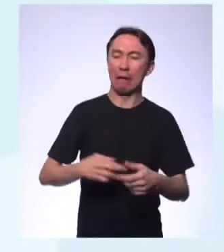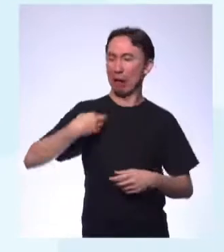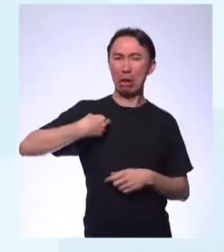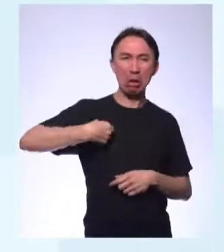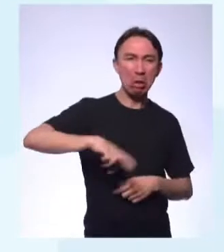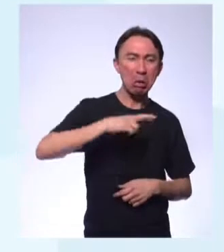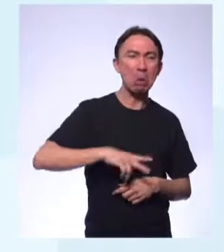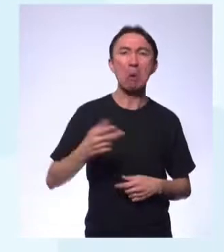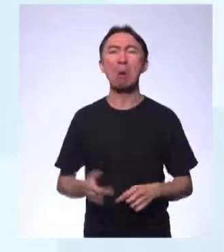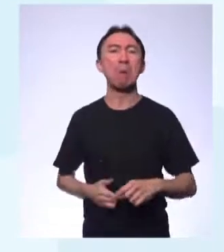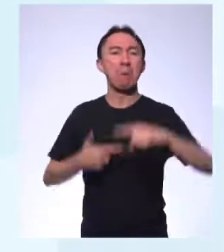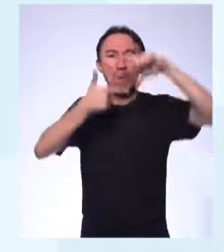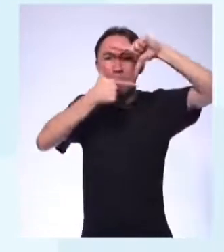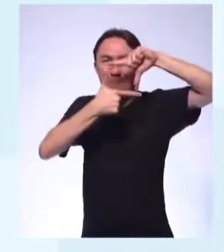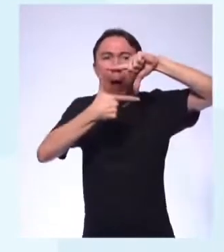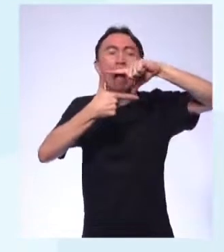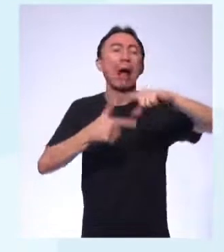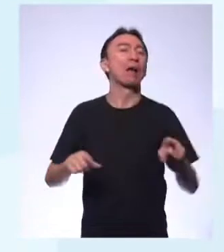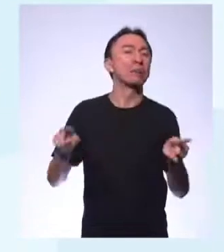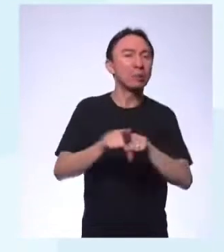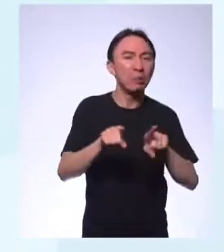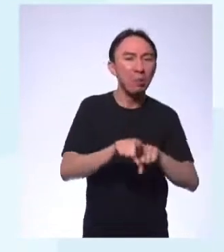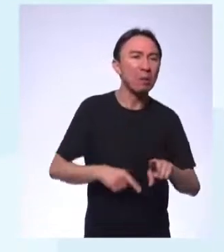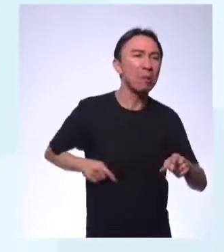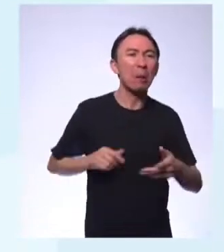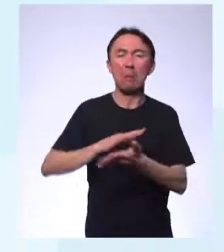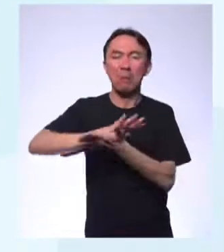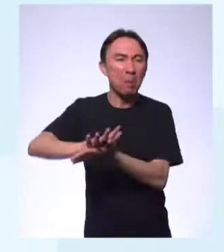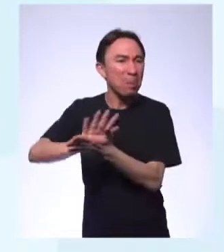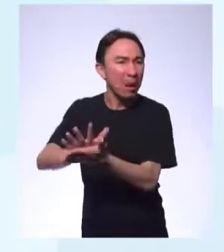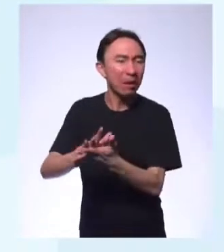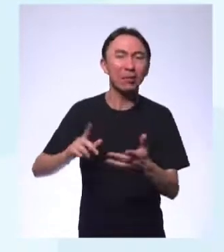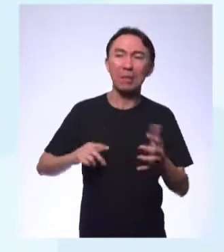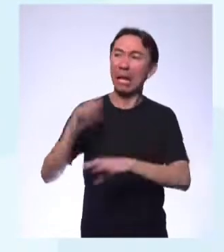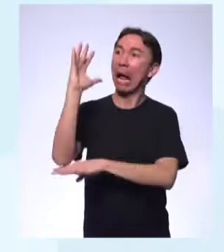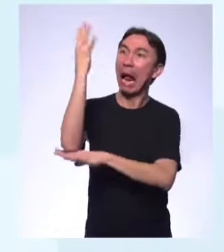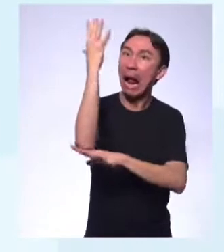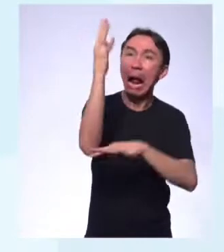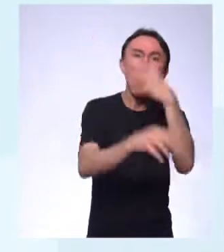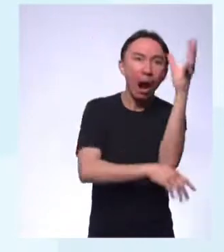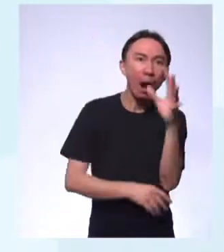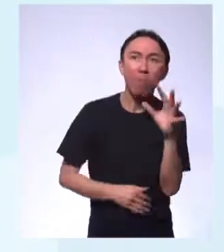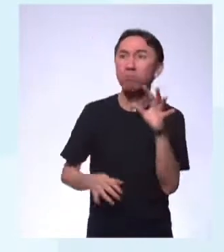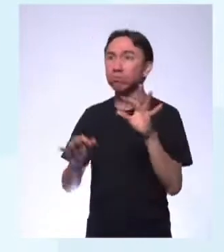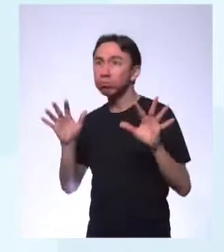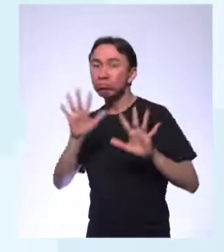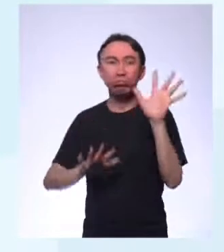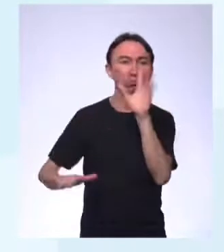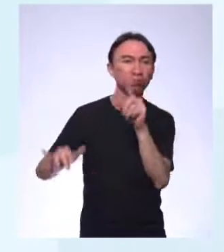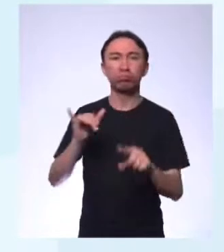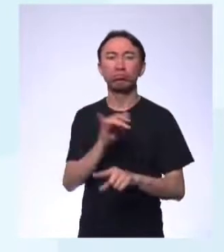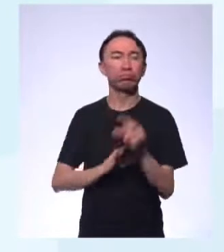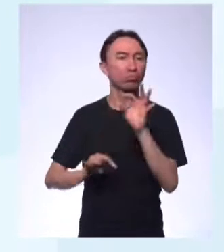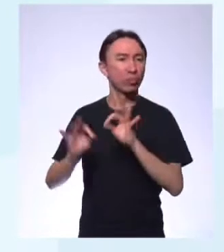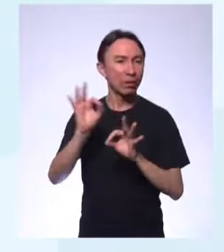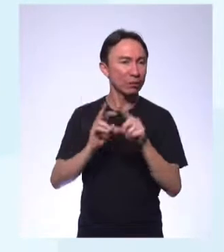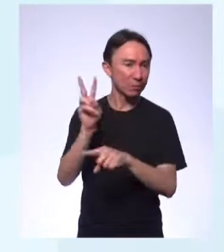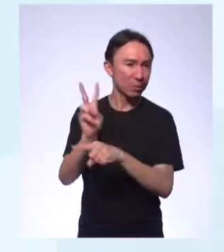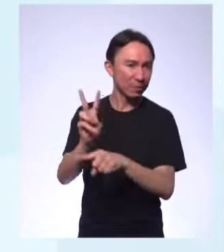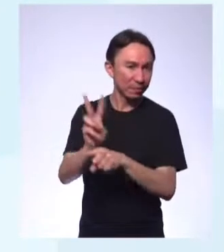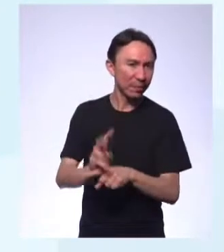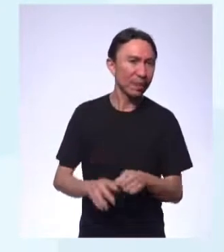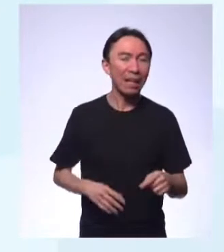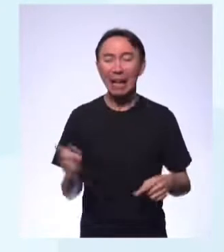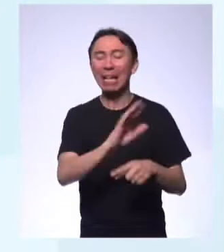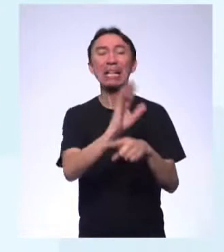religioso, intolerância e preservação ambiental. A narrativa carrega uma mistura de encantamento e